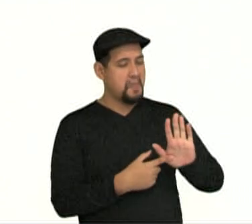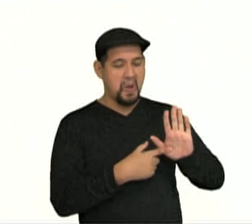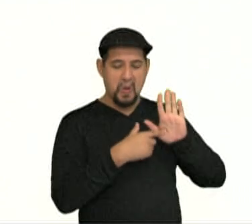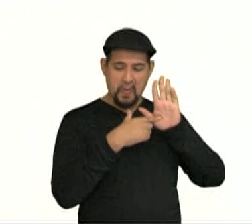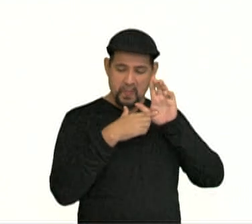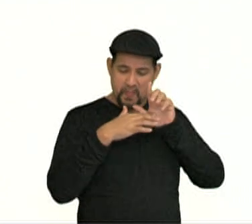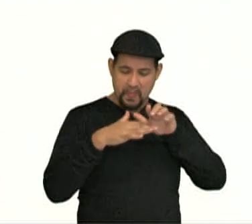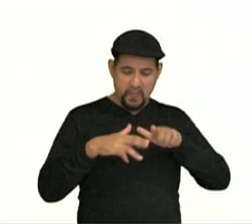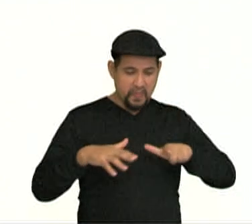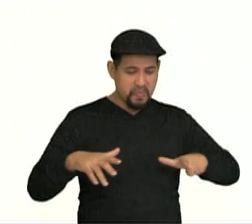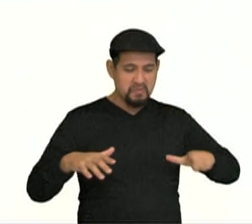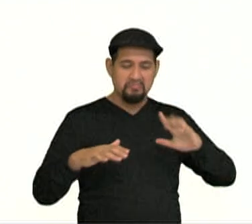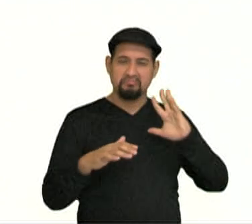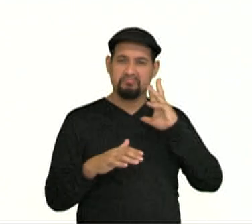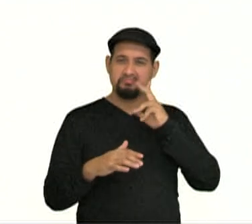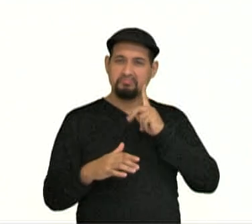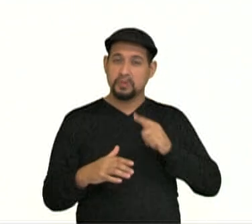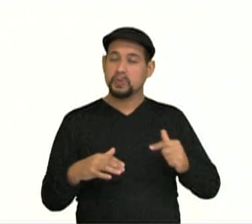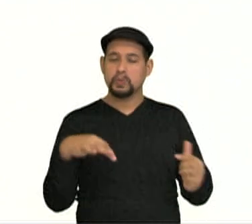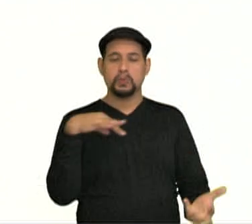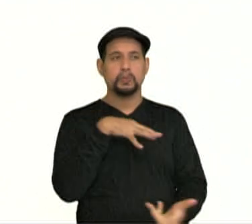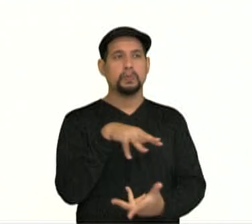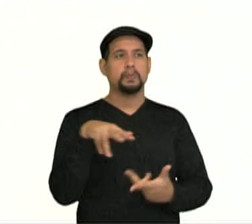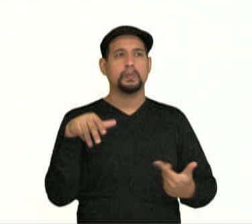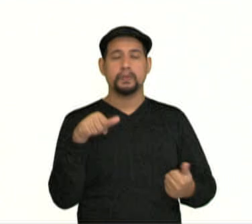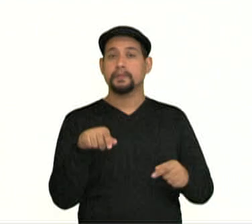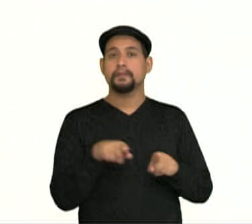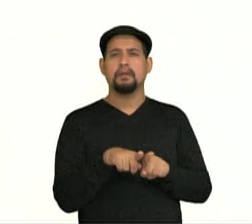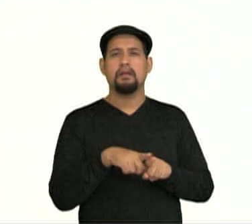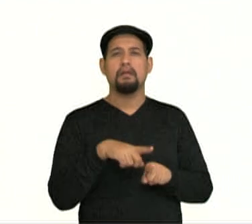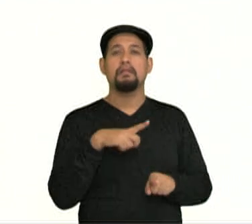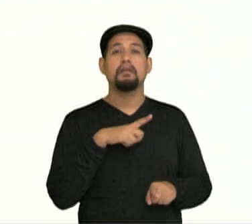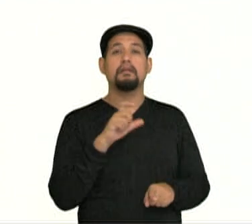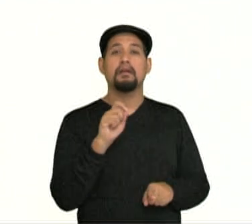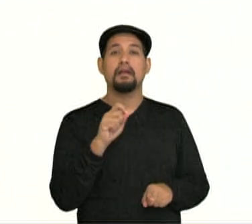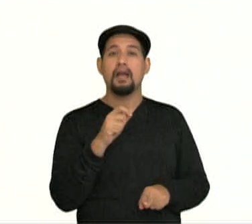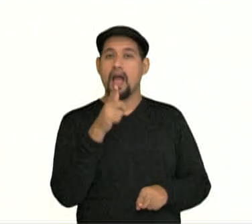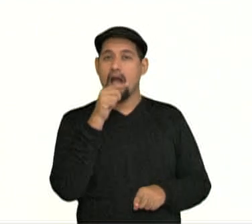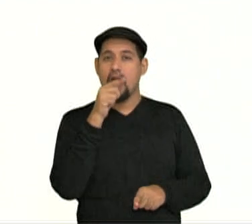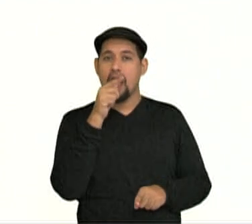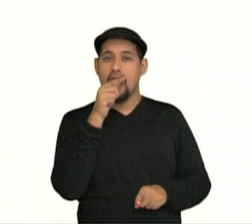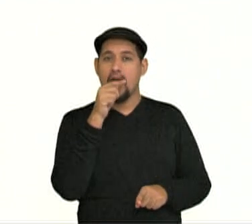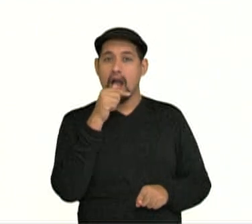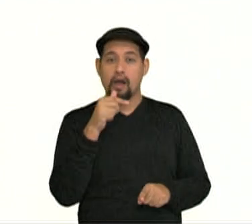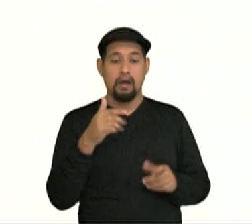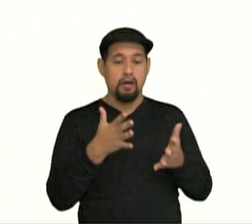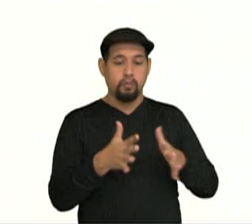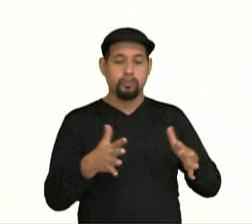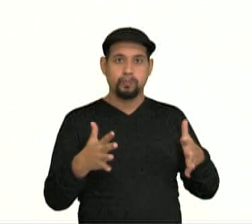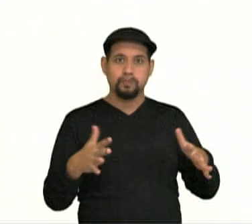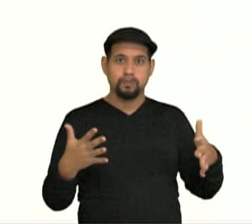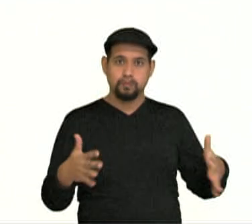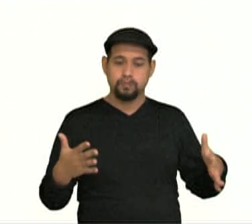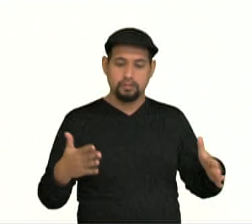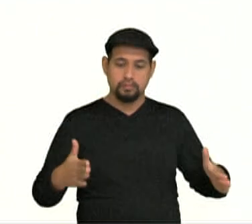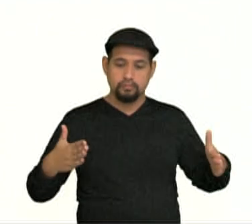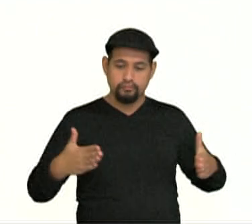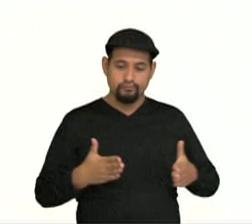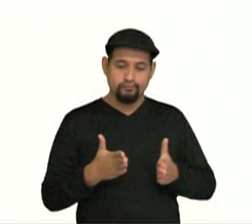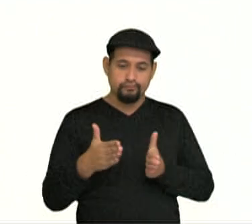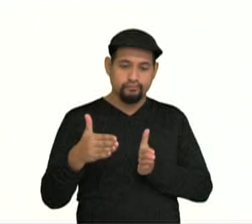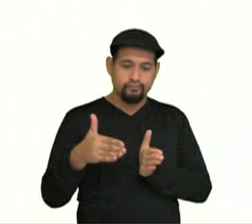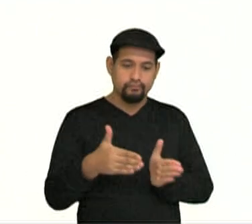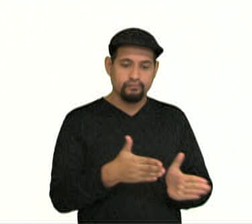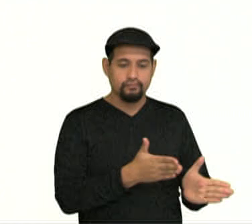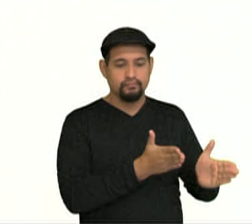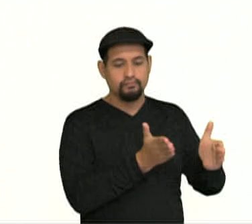naturais do mundo. Então trata-se de uma grande entrada da água do mar na porção continental,